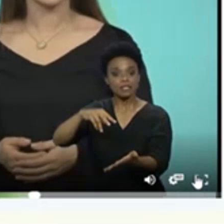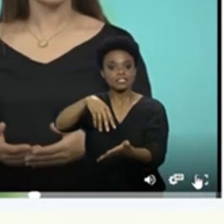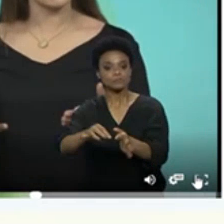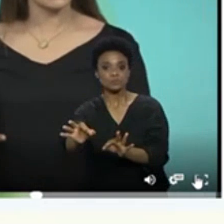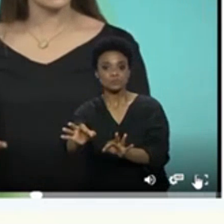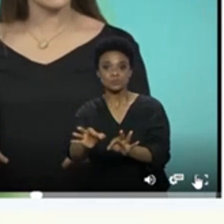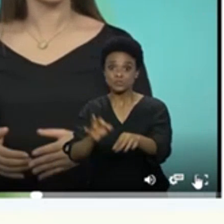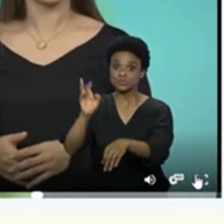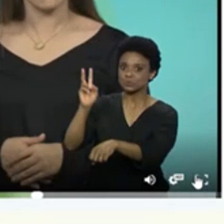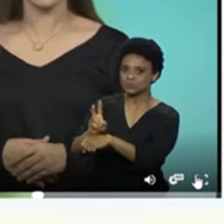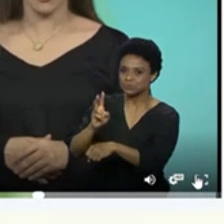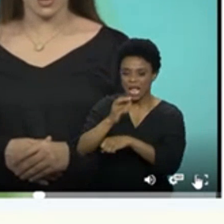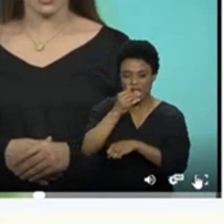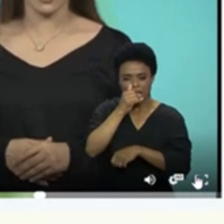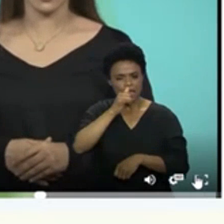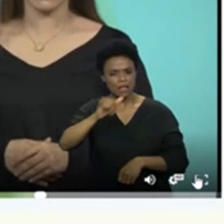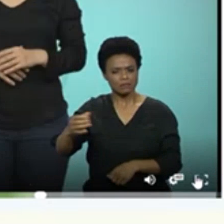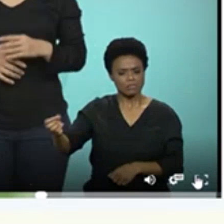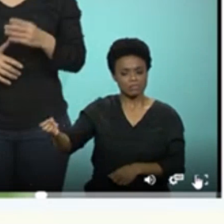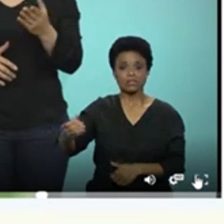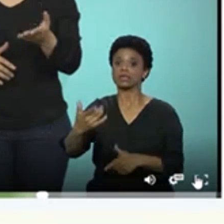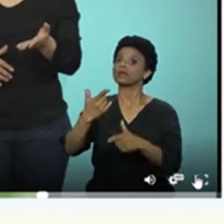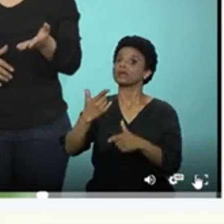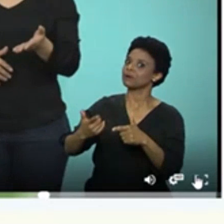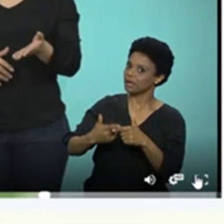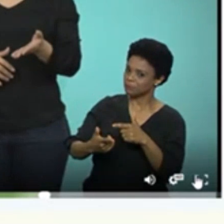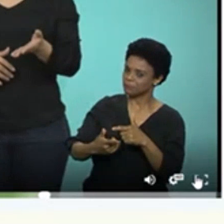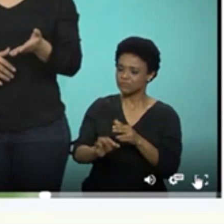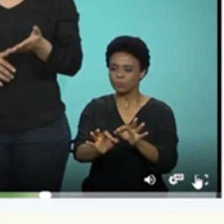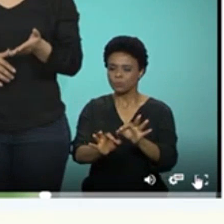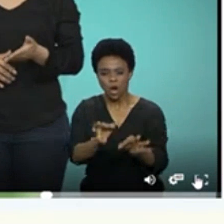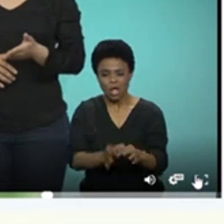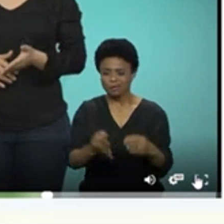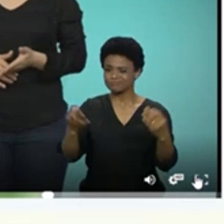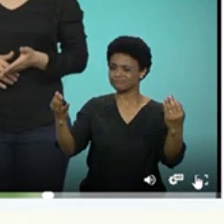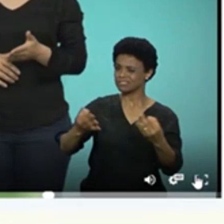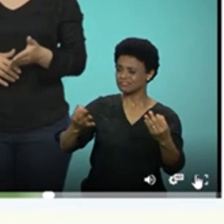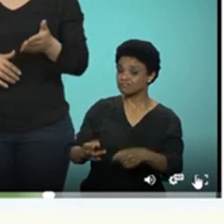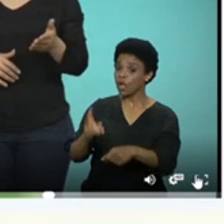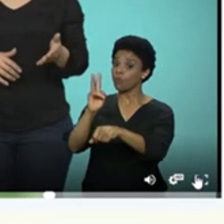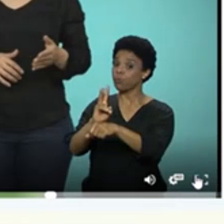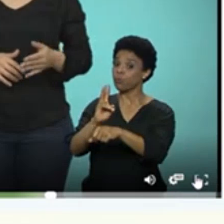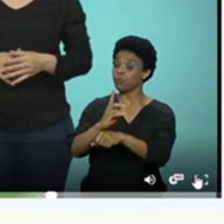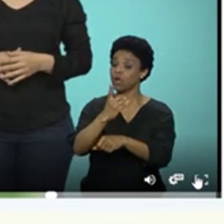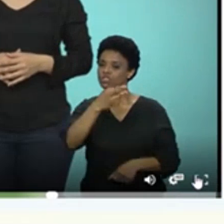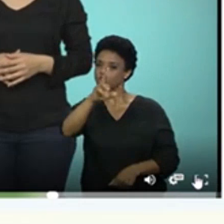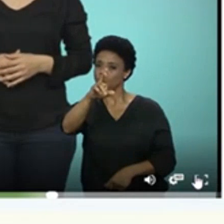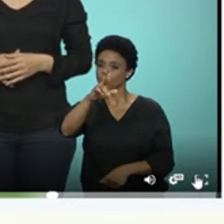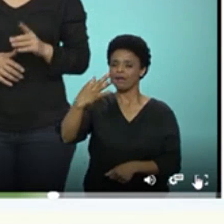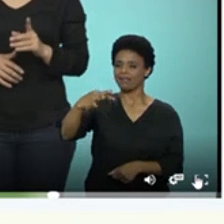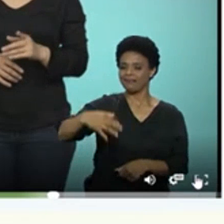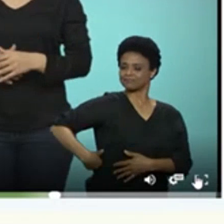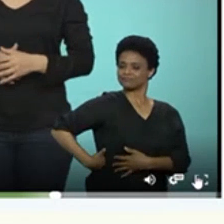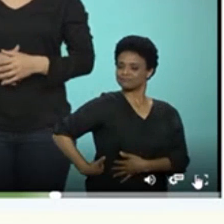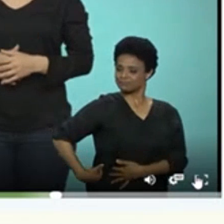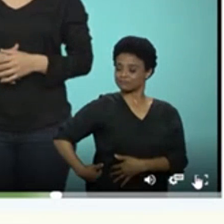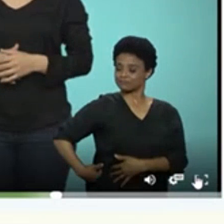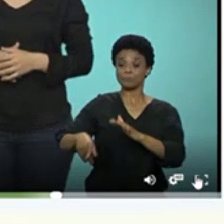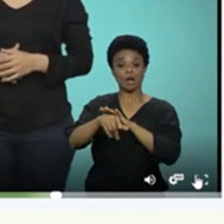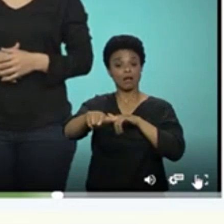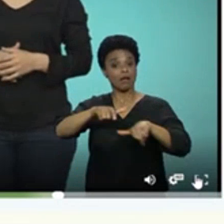de prevenção para evitar novas ocorrências. Um programa eficiente de prevenção a DORT e lombalgias ocupacionais